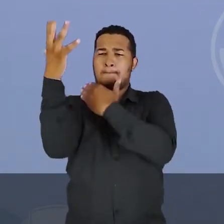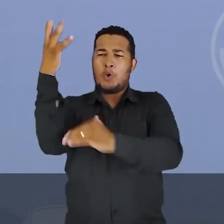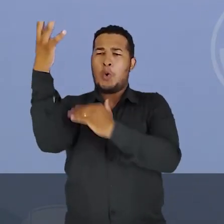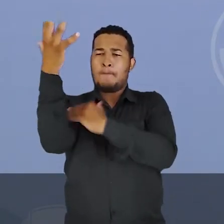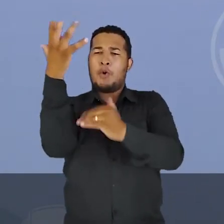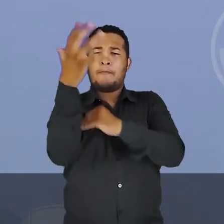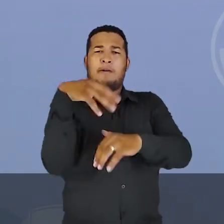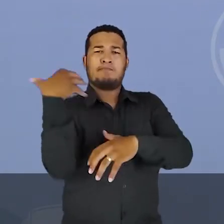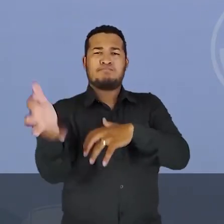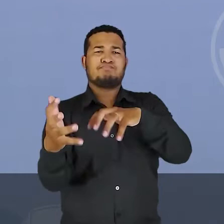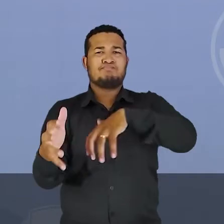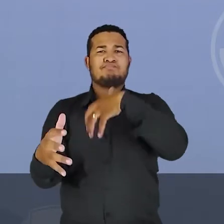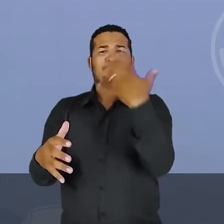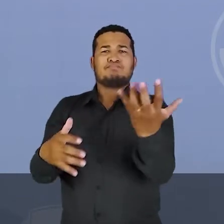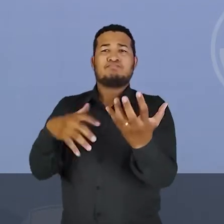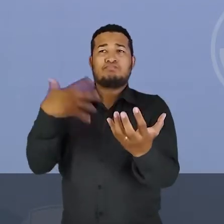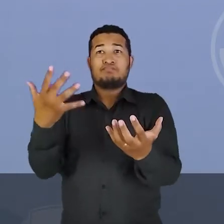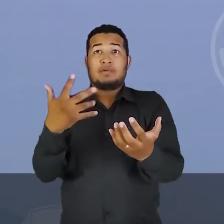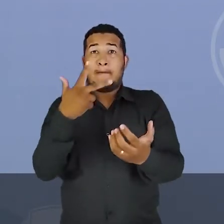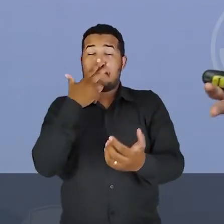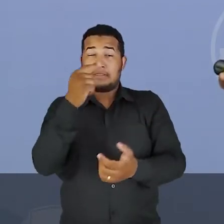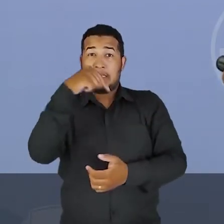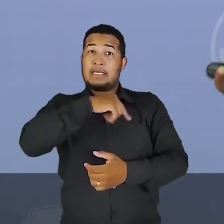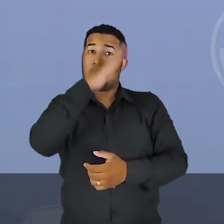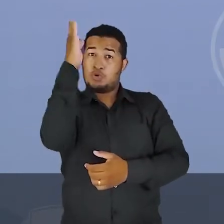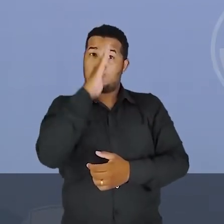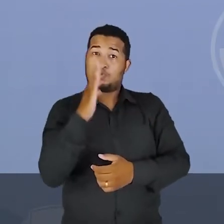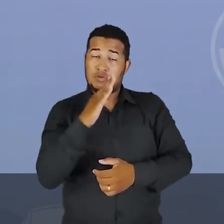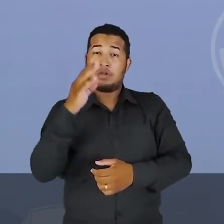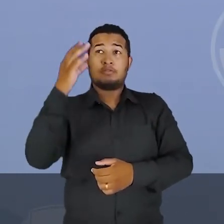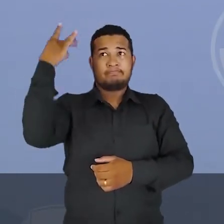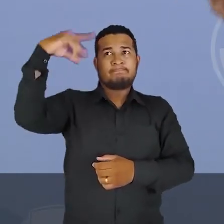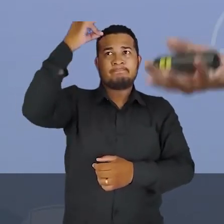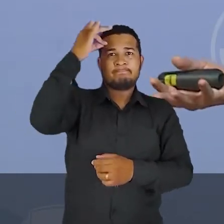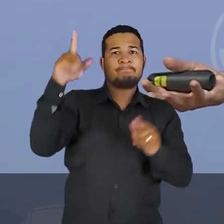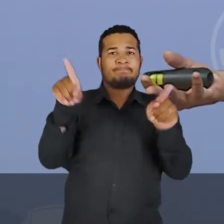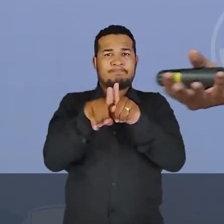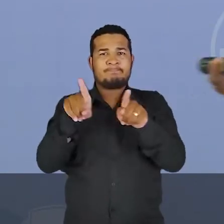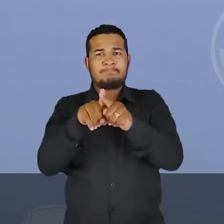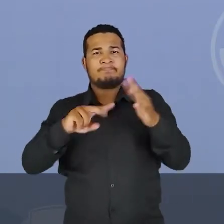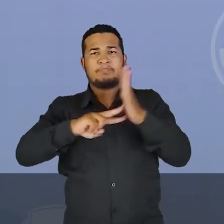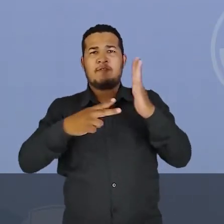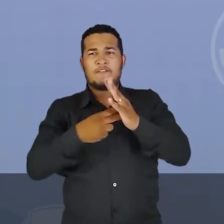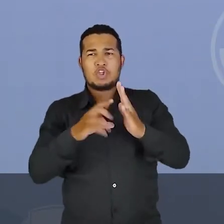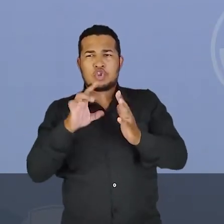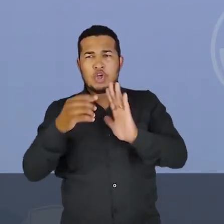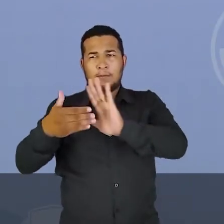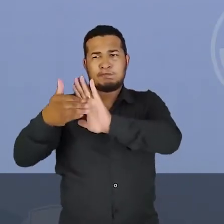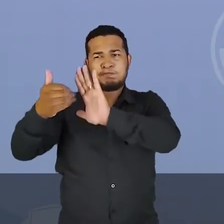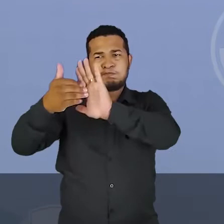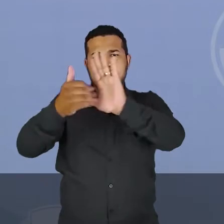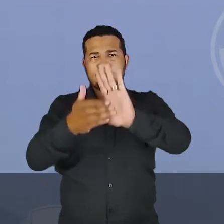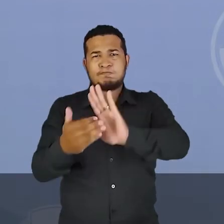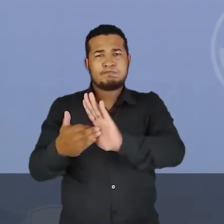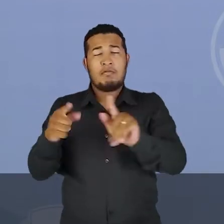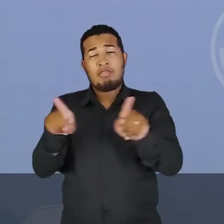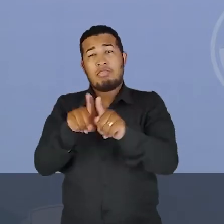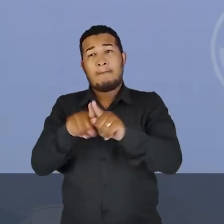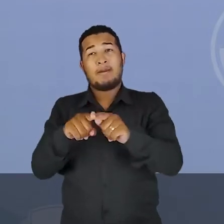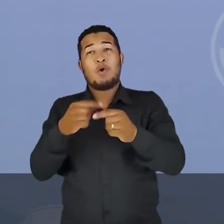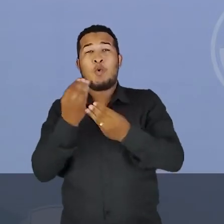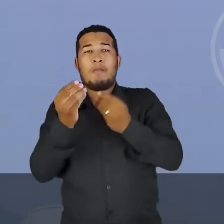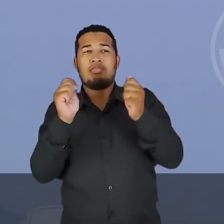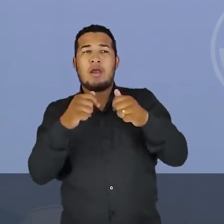como nós temos aqui no Espírito Santo, no Brasil, você não está só retirando a vegetação, mas está retirando a possibilidade de fabricação